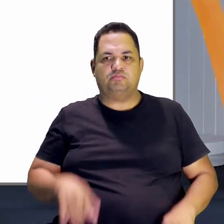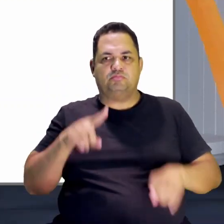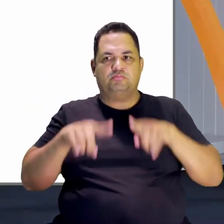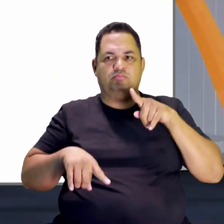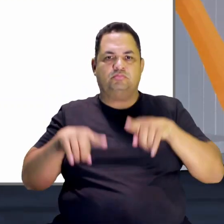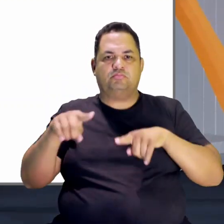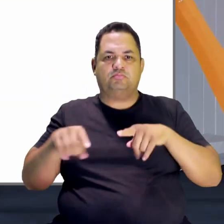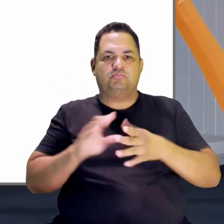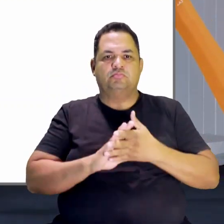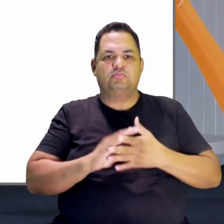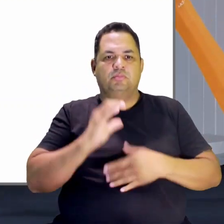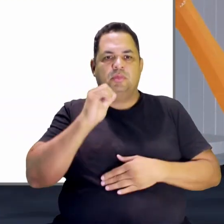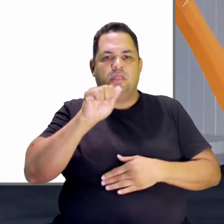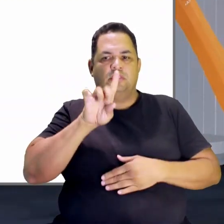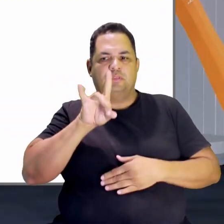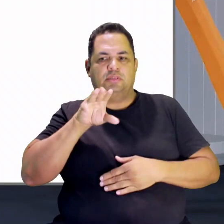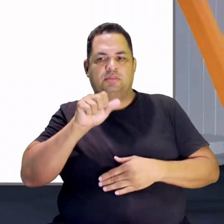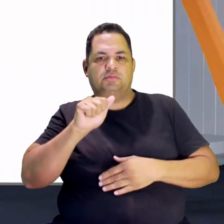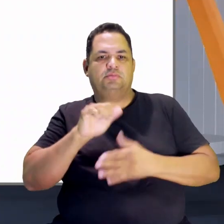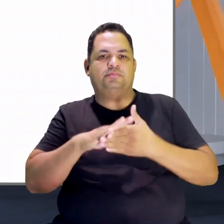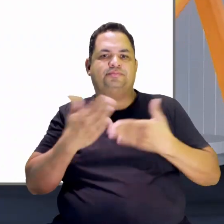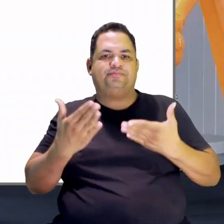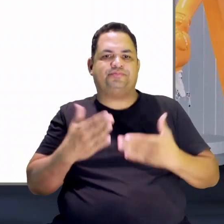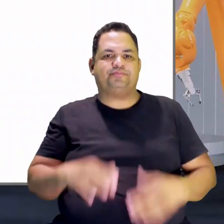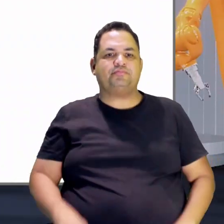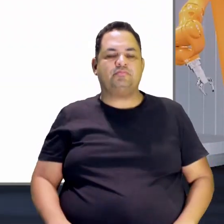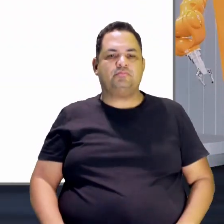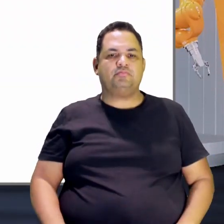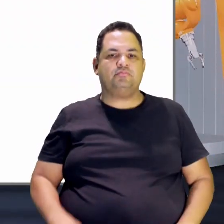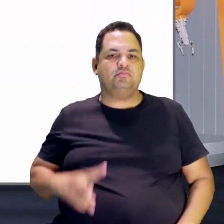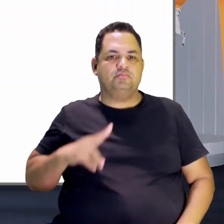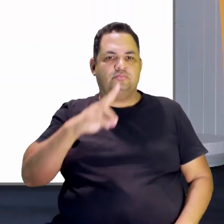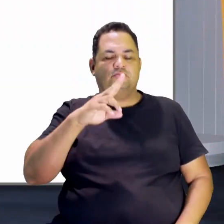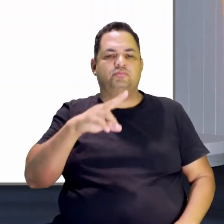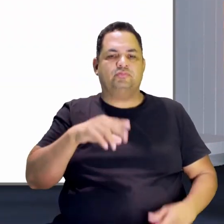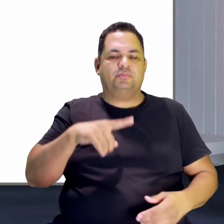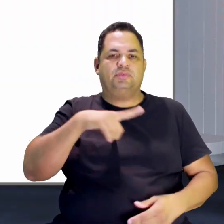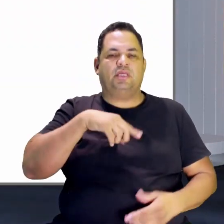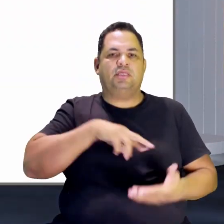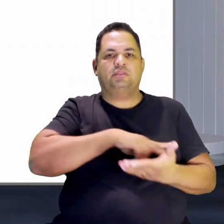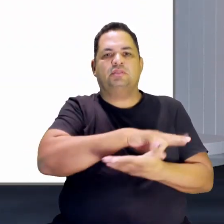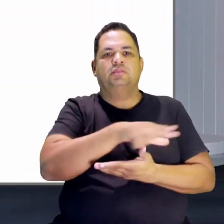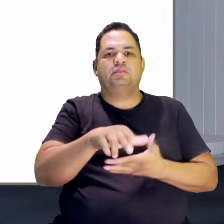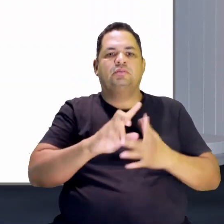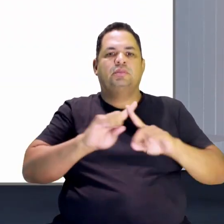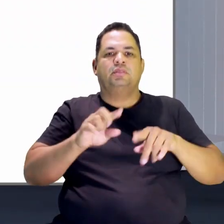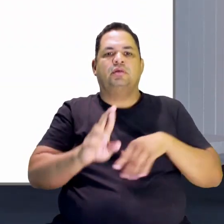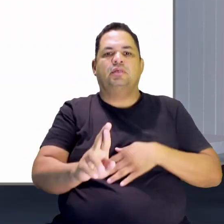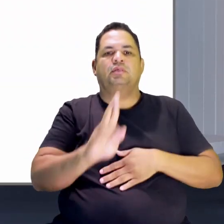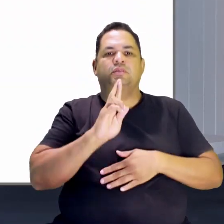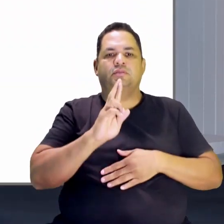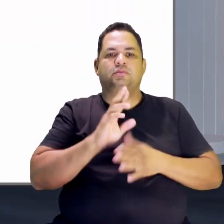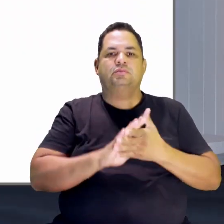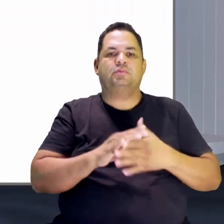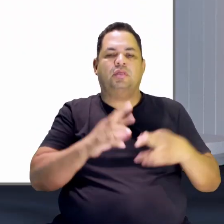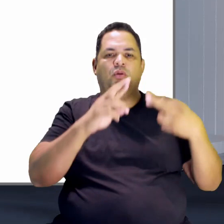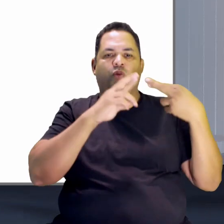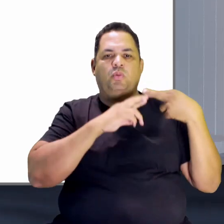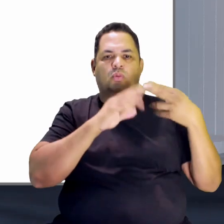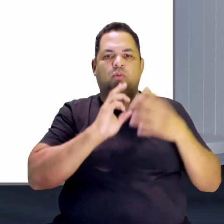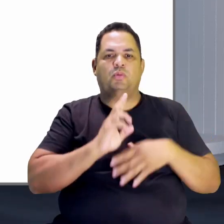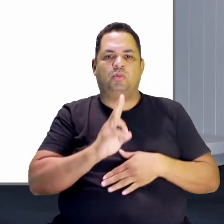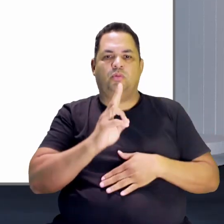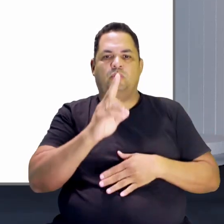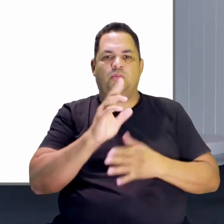não, e uma aceleração se a velocidade variar. Força pode ter várias, mas a força resultante que é responsável por